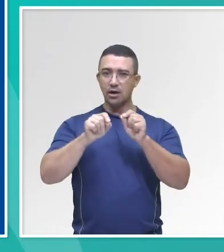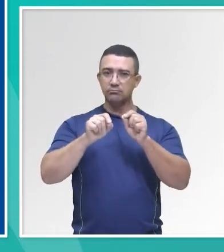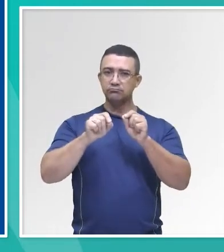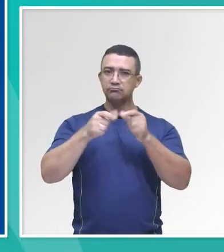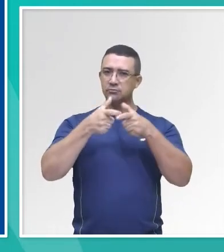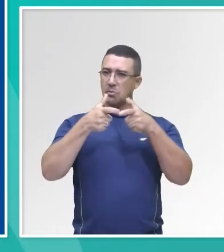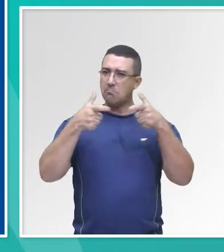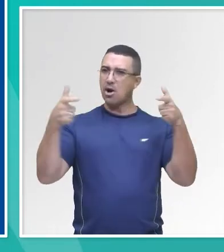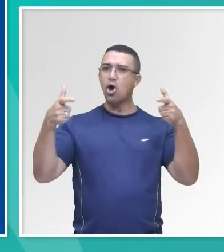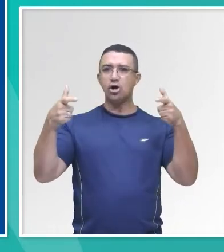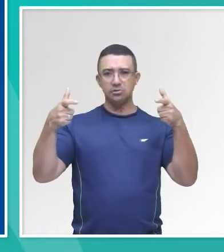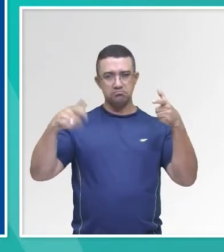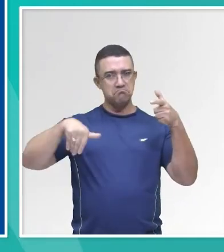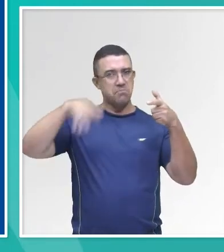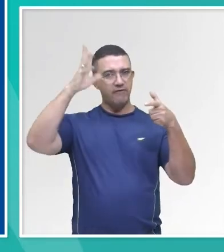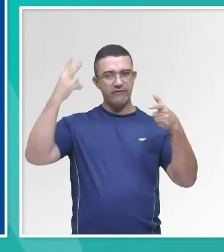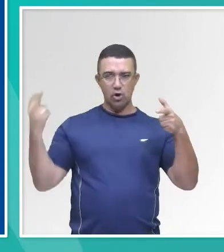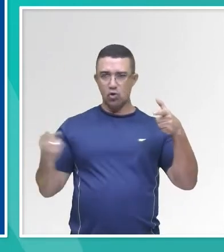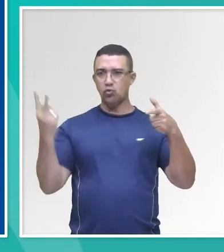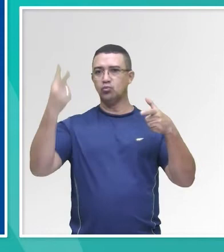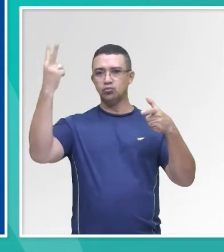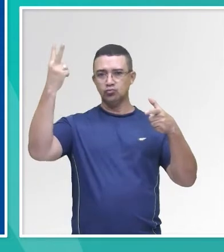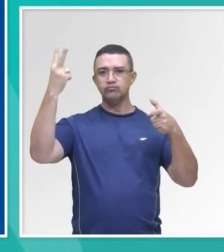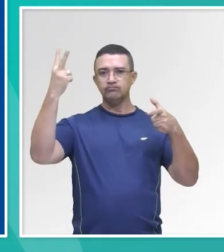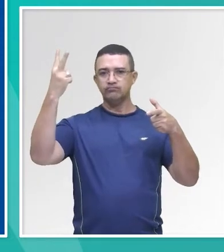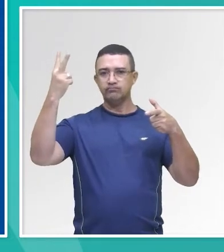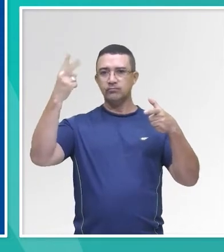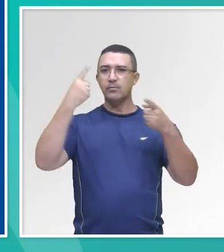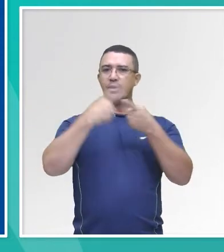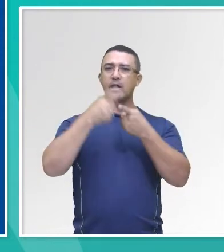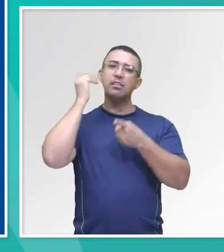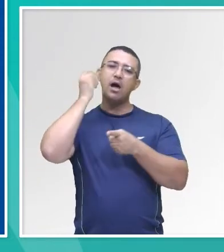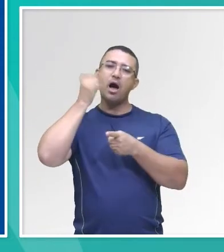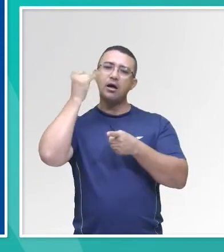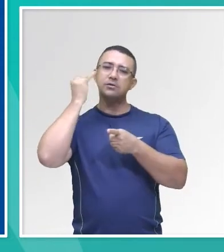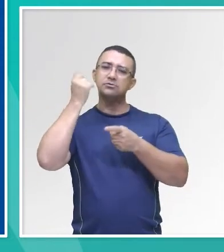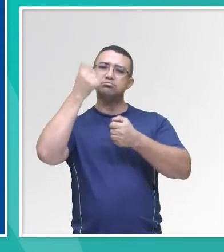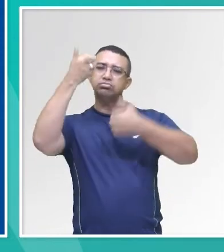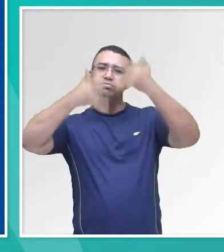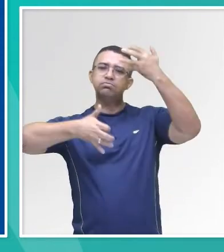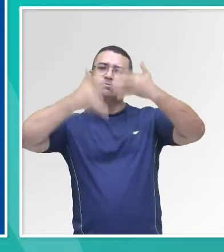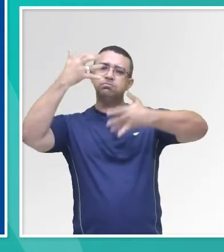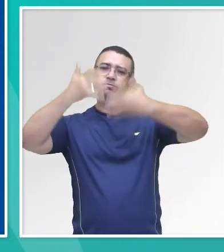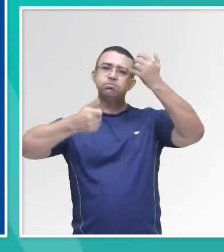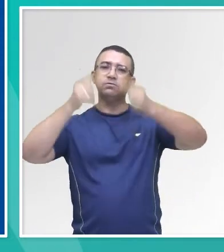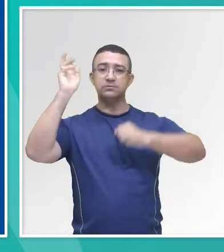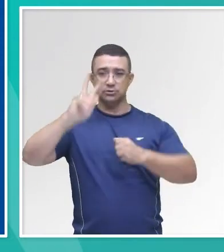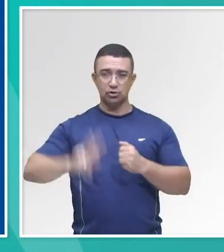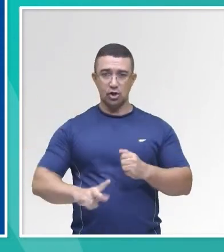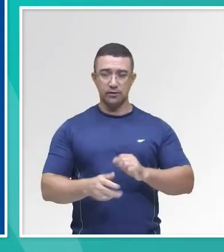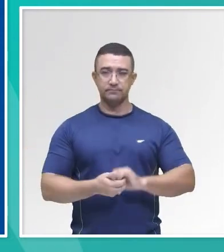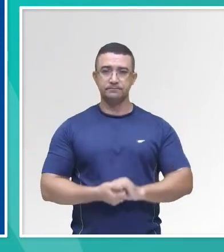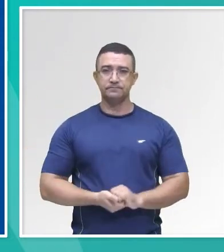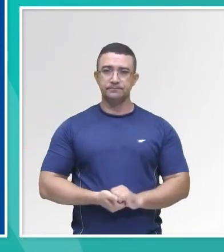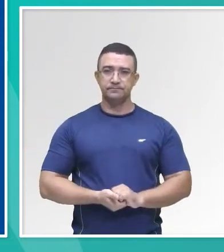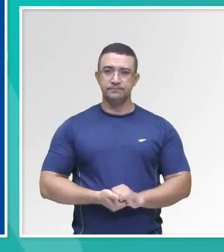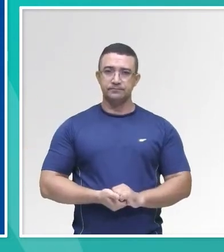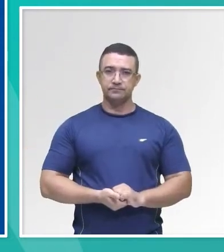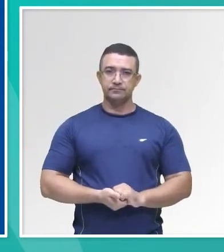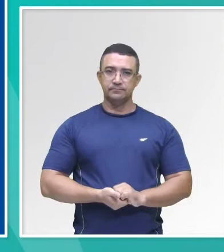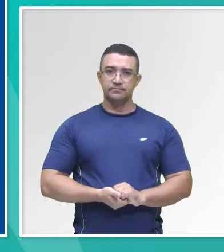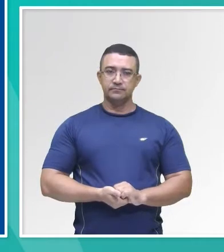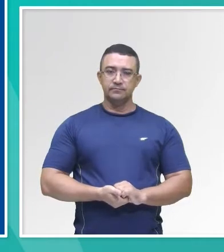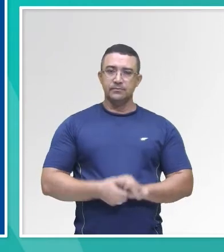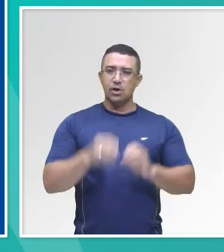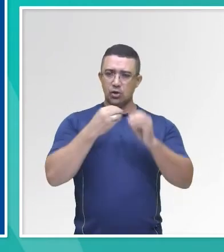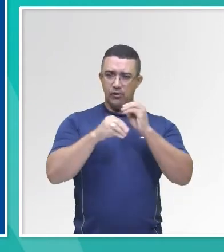uma maior importância como contador aí dessa narrativa. Muito bem. Então, o número de páginas, ele é menor do que o